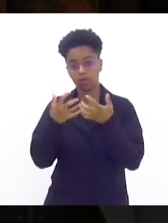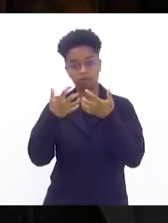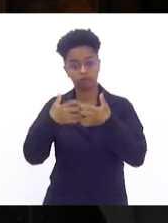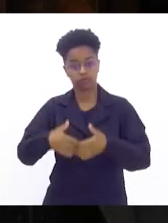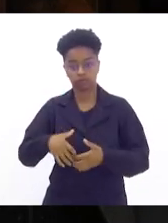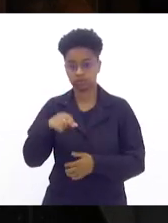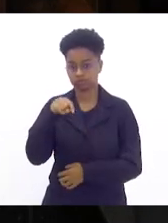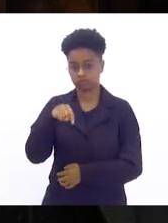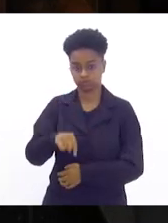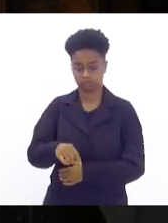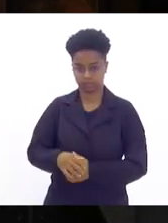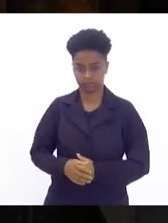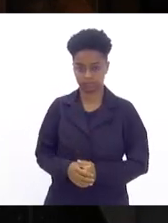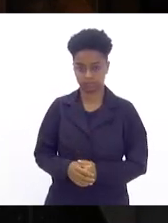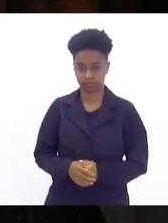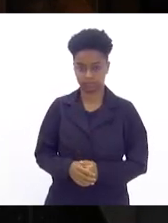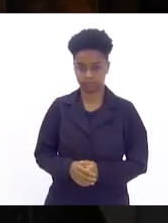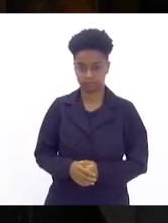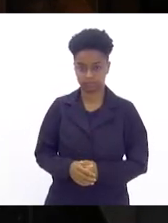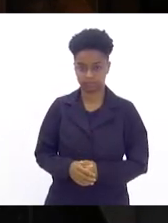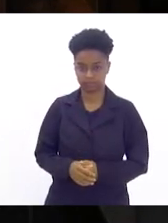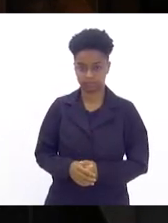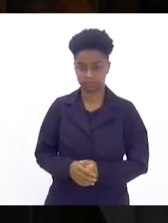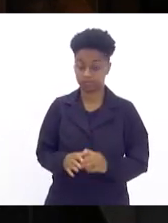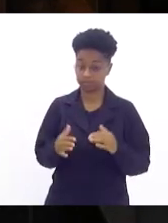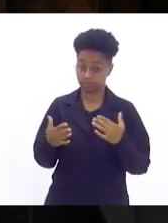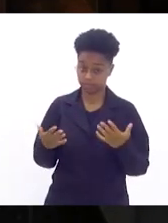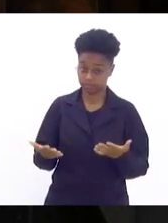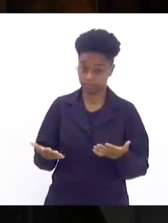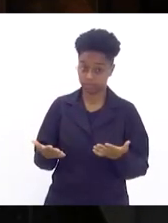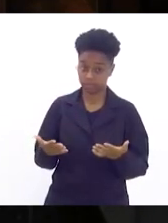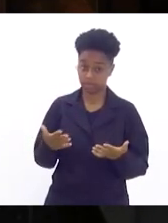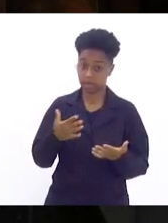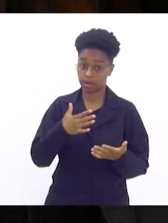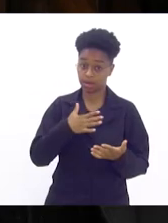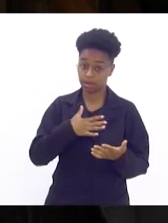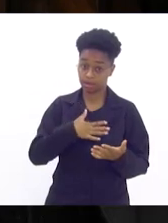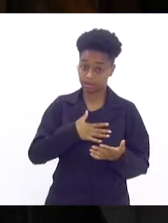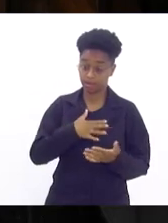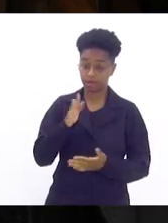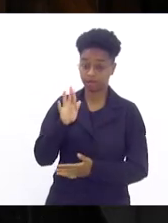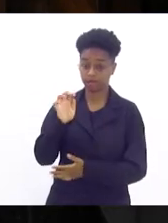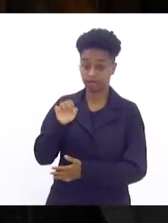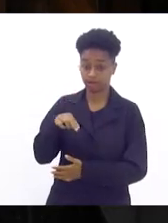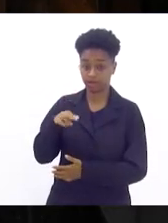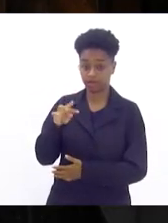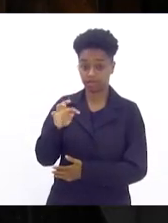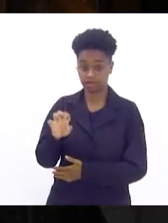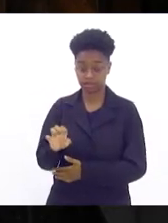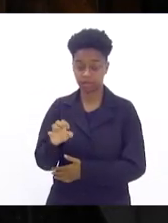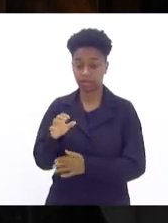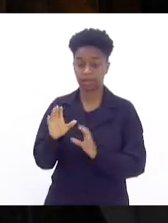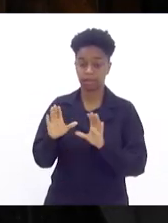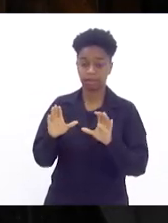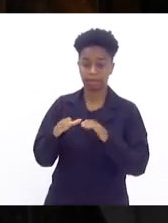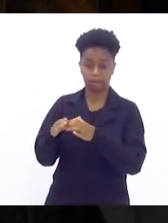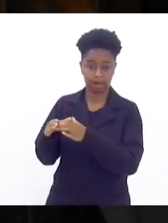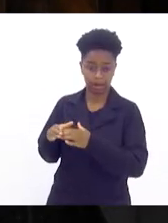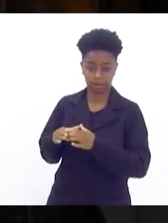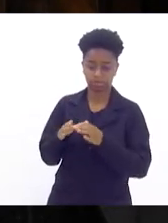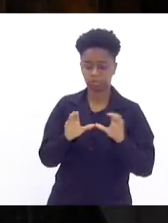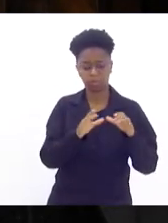casa Então para mim frente parlamentar comissões especiais